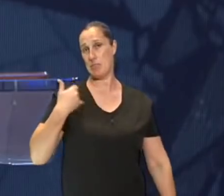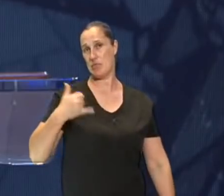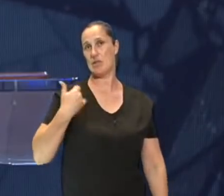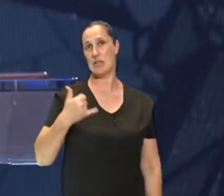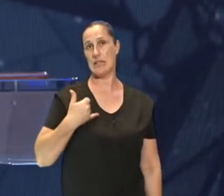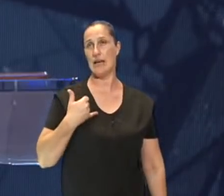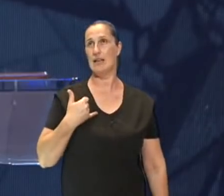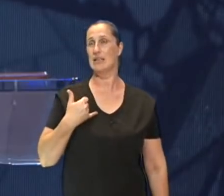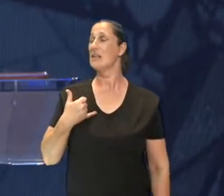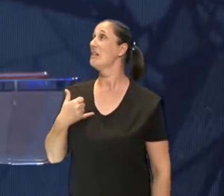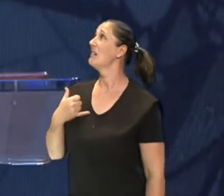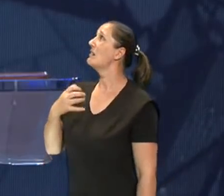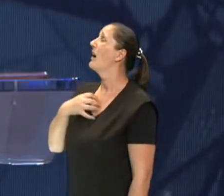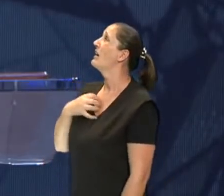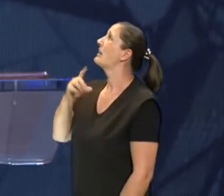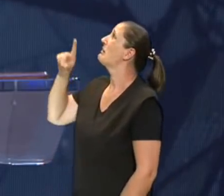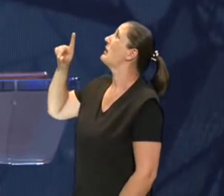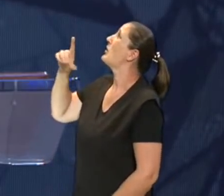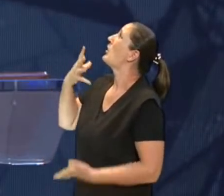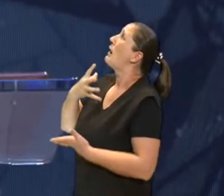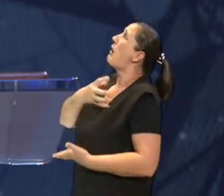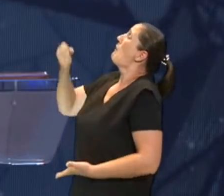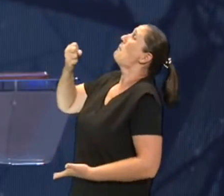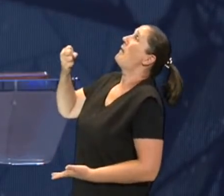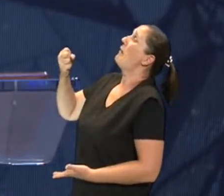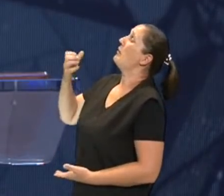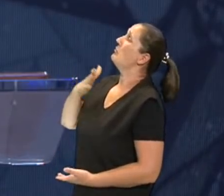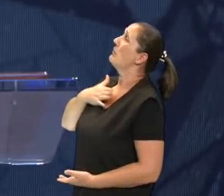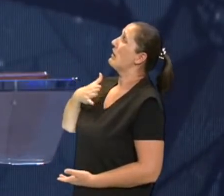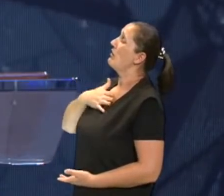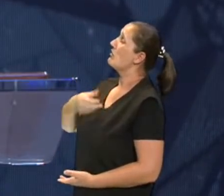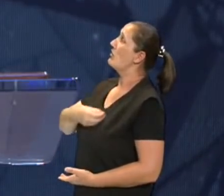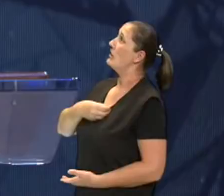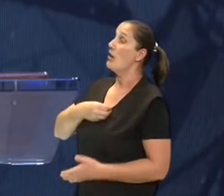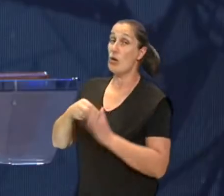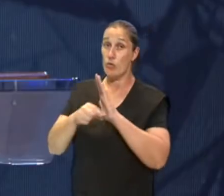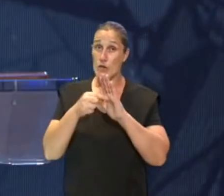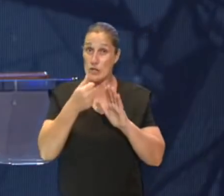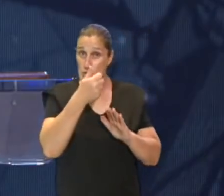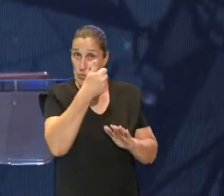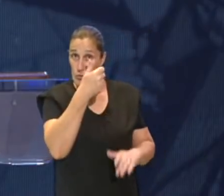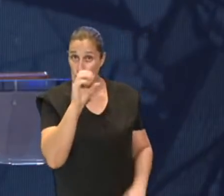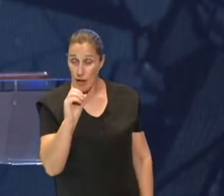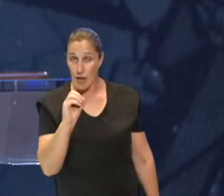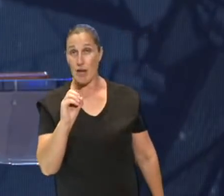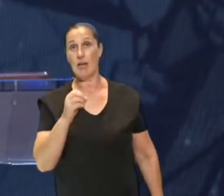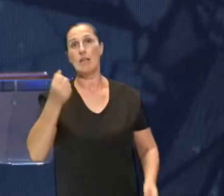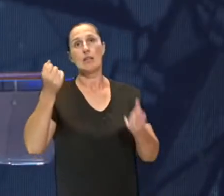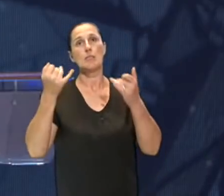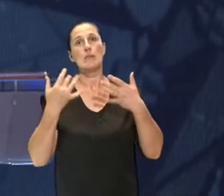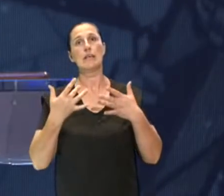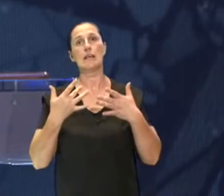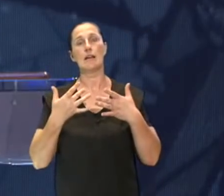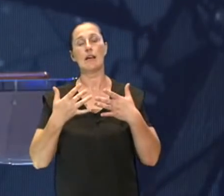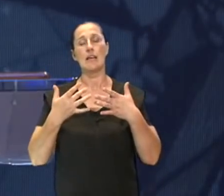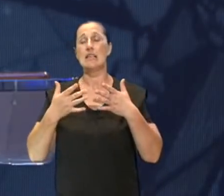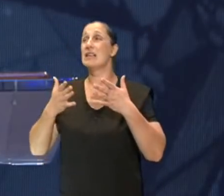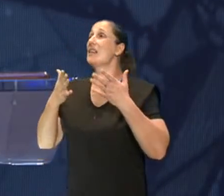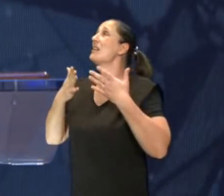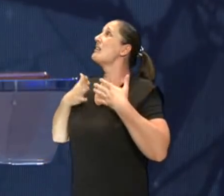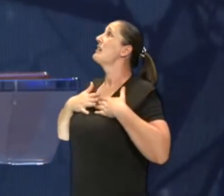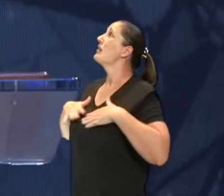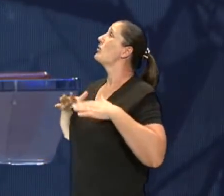o resto da minha vida. E então ele vai dizer no versículo 10: eu disse, na tranquilidade de